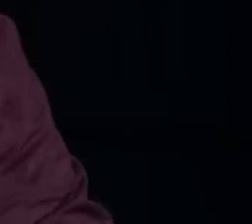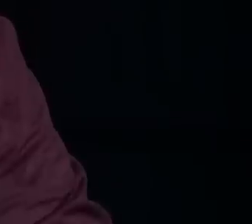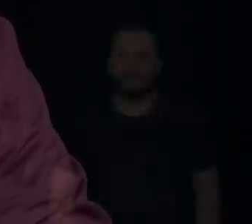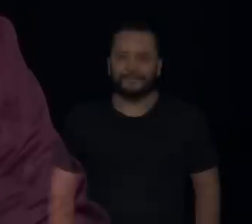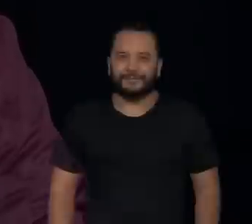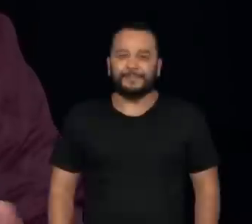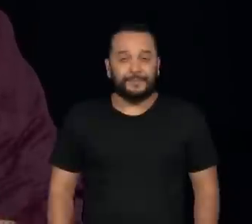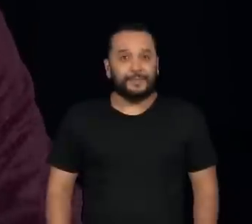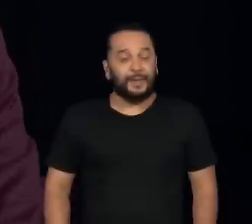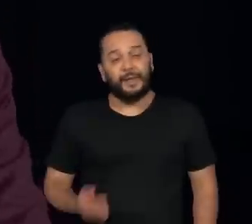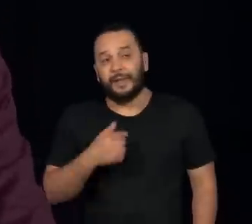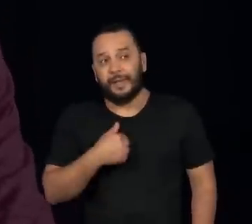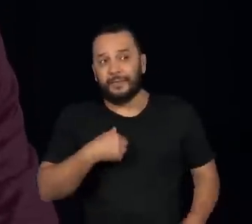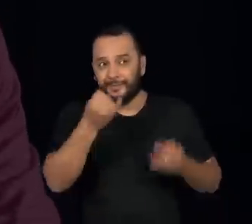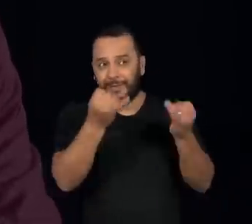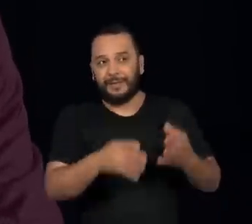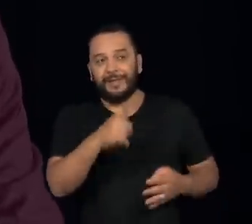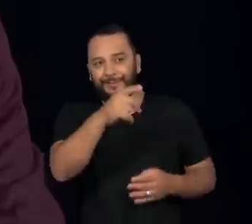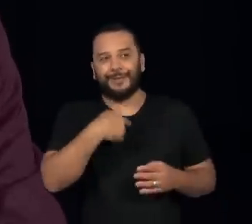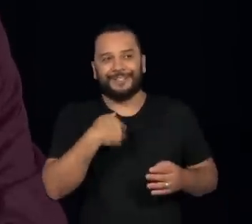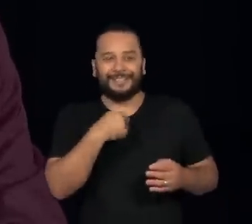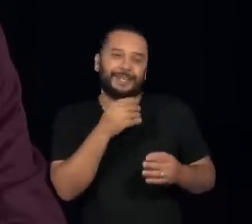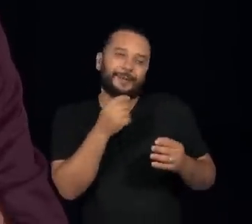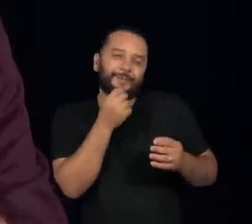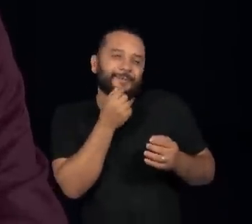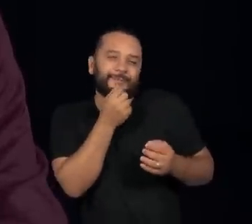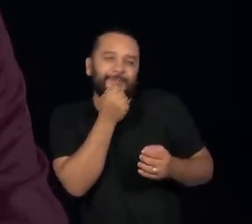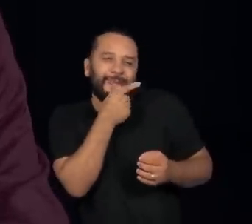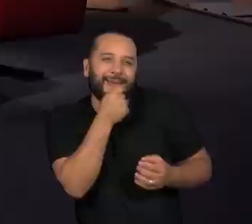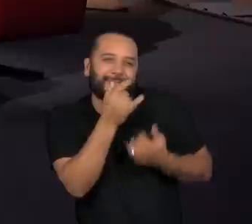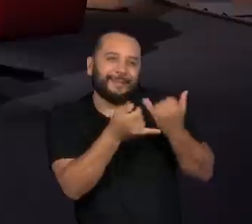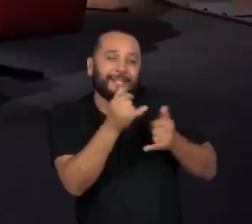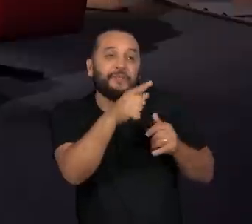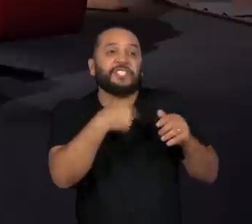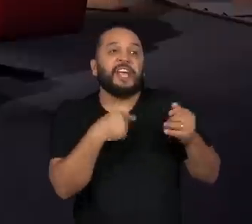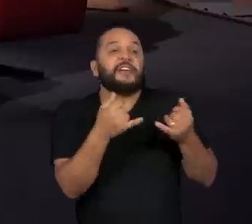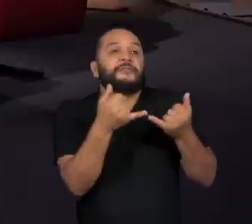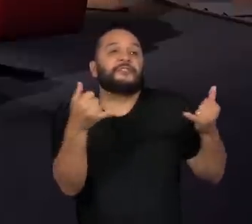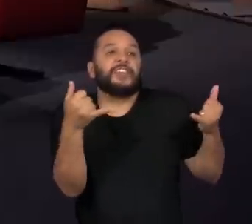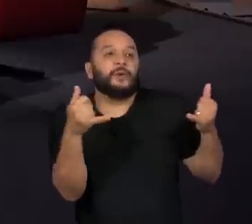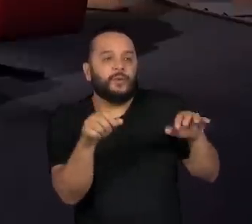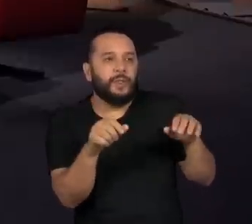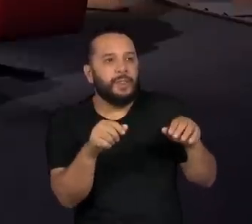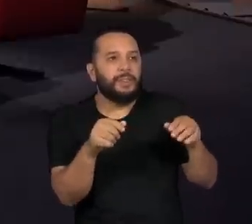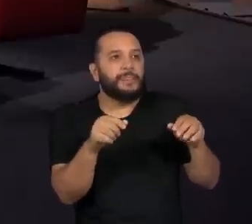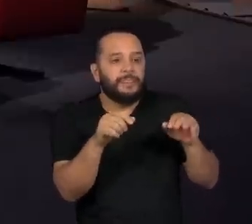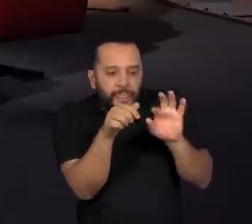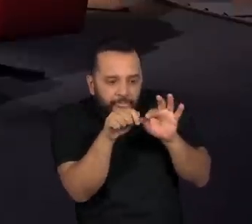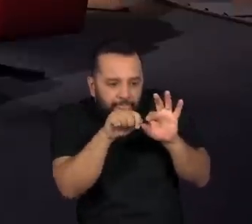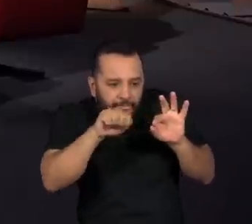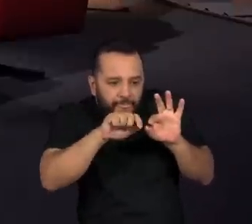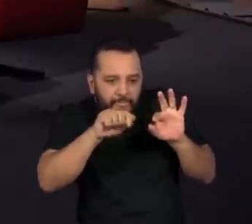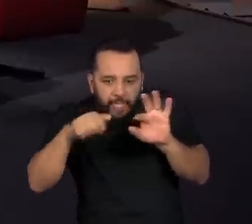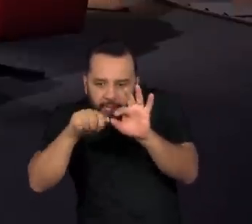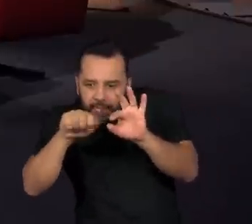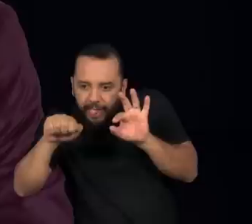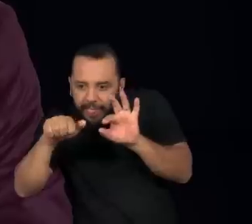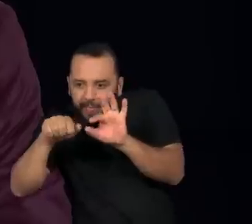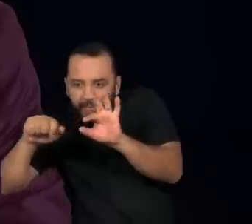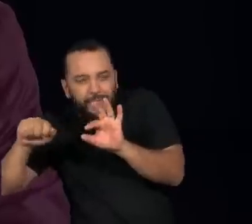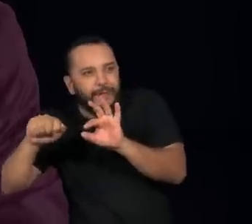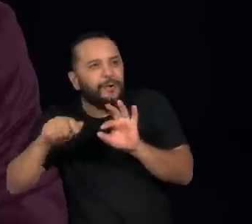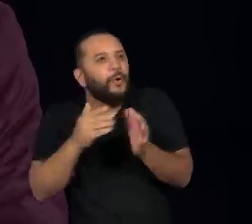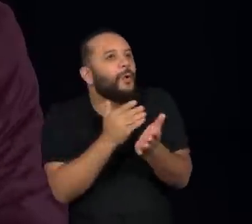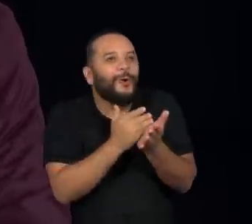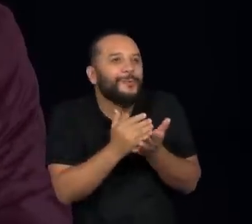eu falei ali que você ligou os canos de uma maneira um pouco enfim um pouco bruta do que que é esse